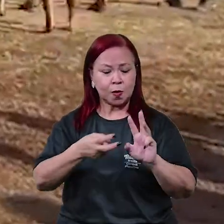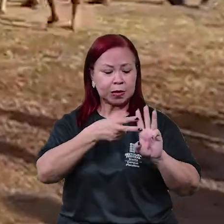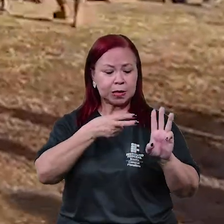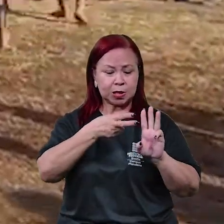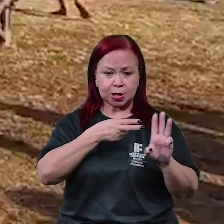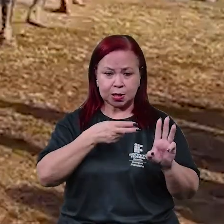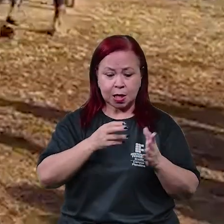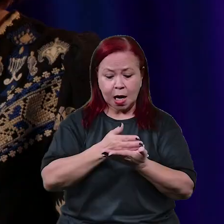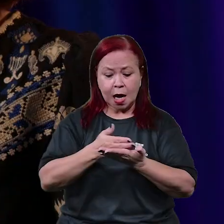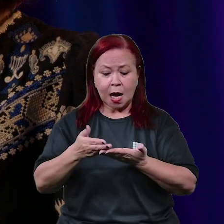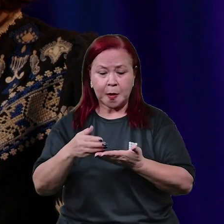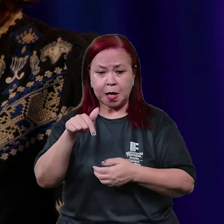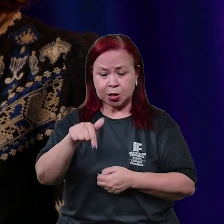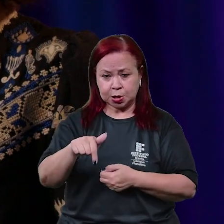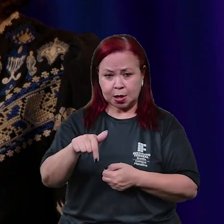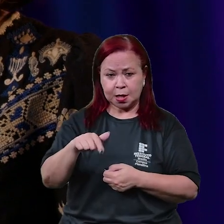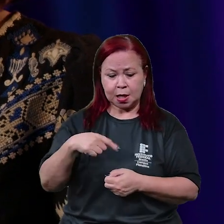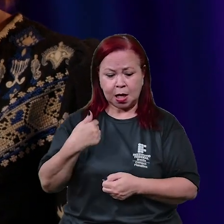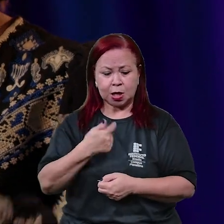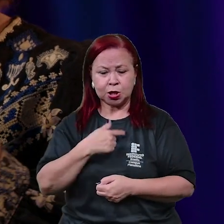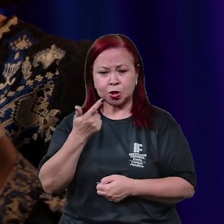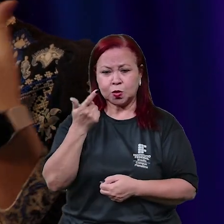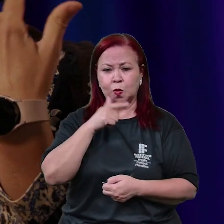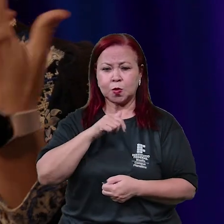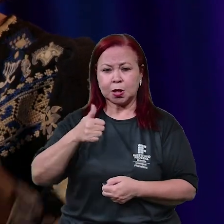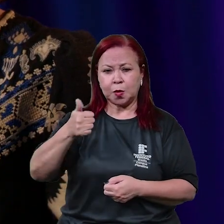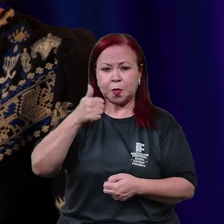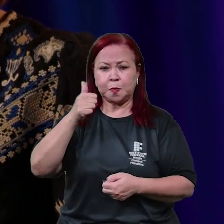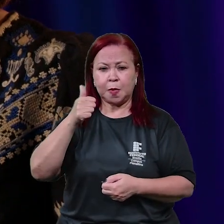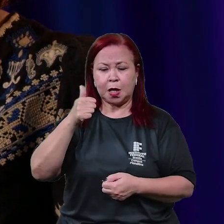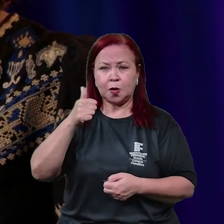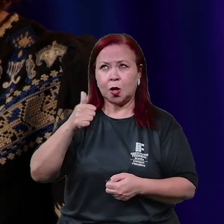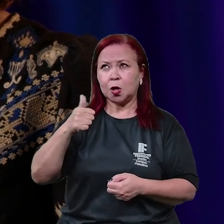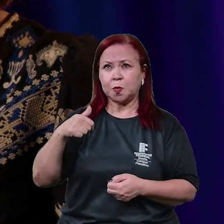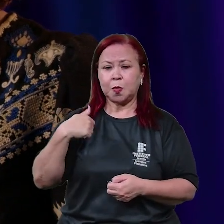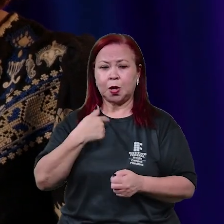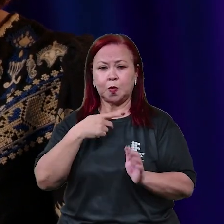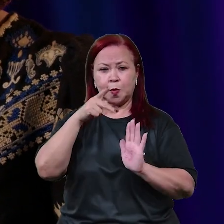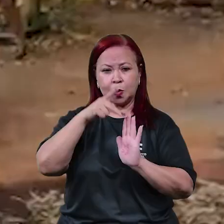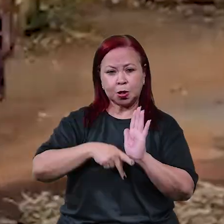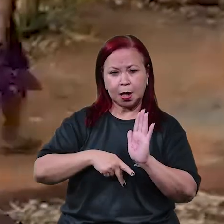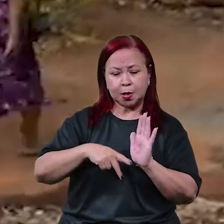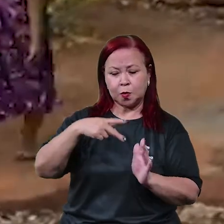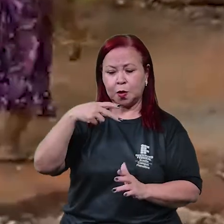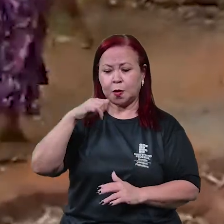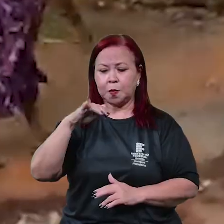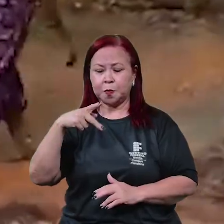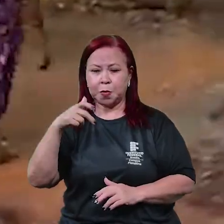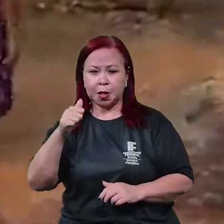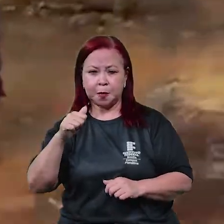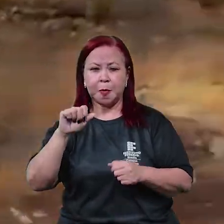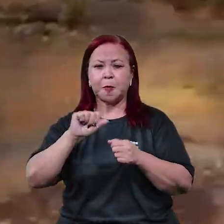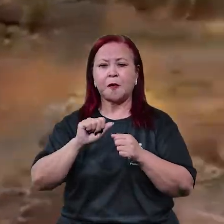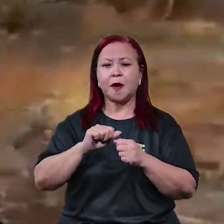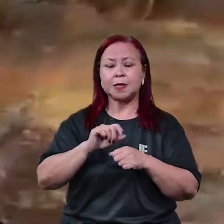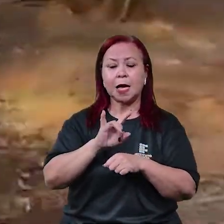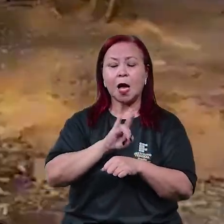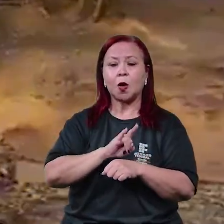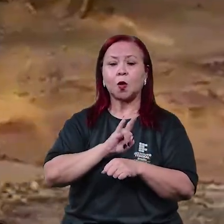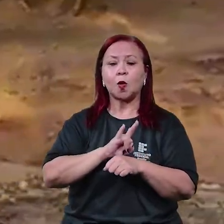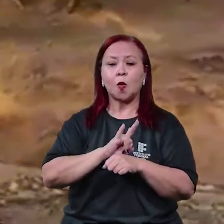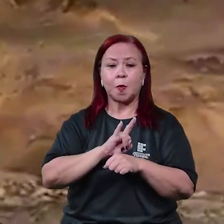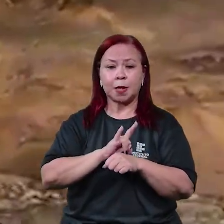tradições indígenas. E a partir daí a gente conseguiu o nosso primeiro projeto, que foi um projeto PIPA, para fazer a edição